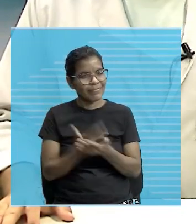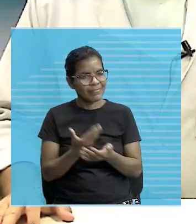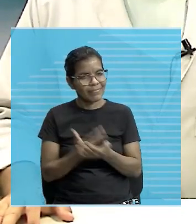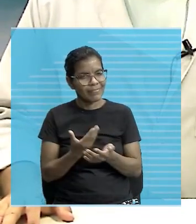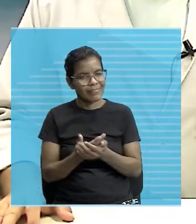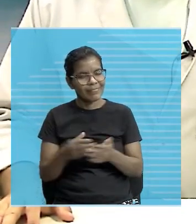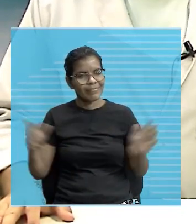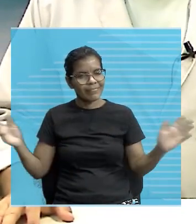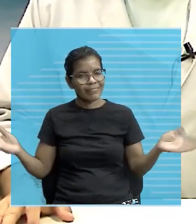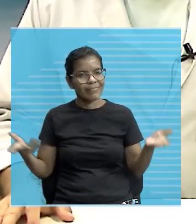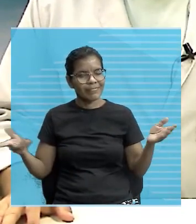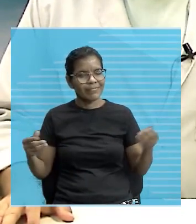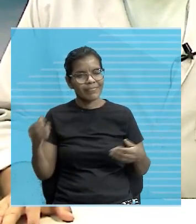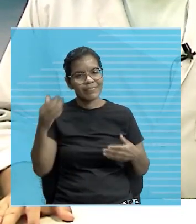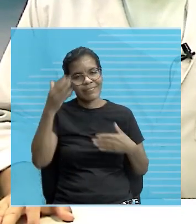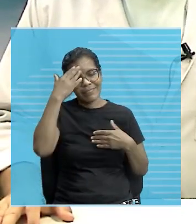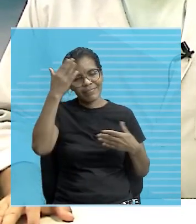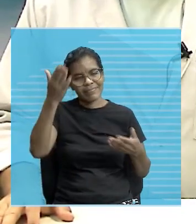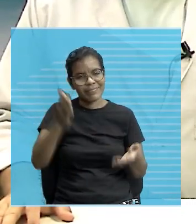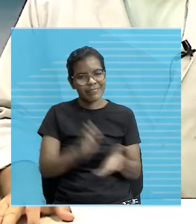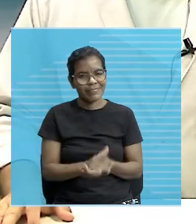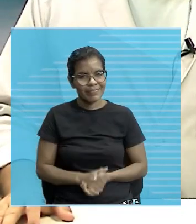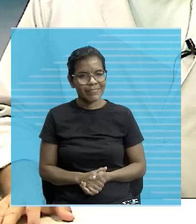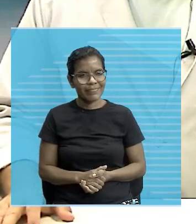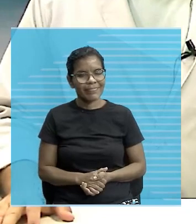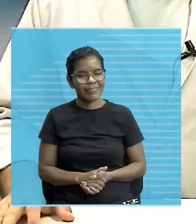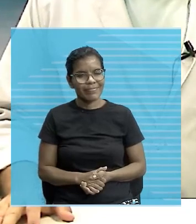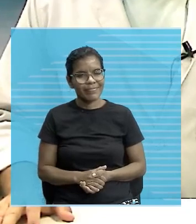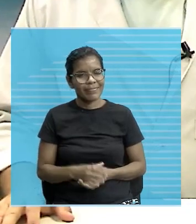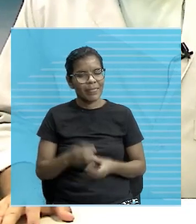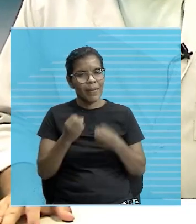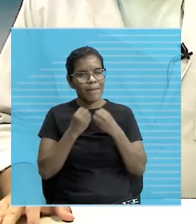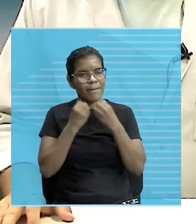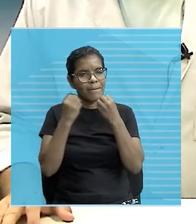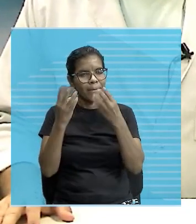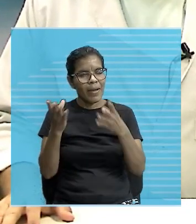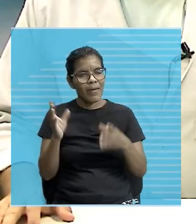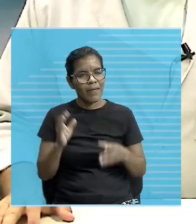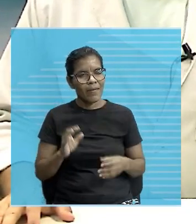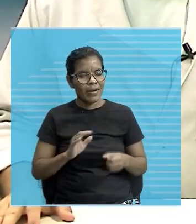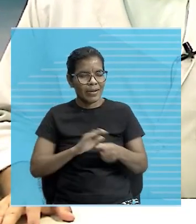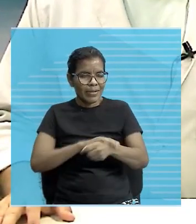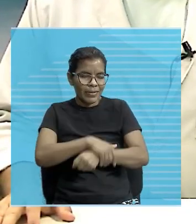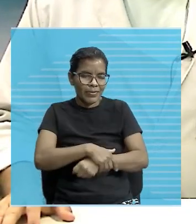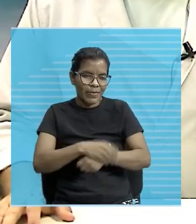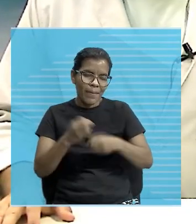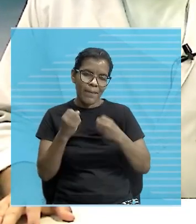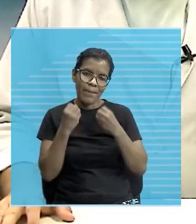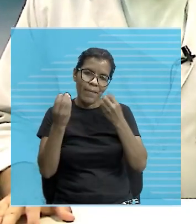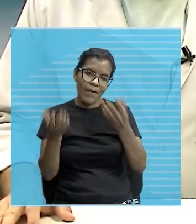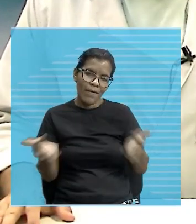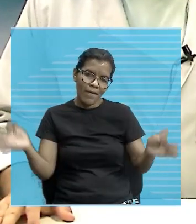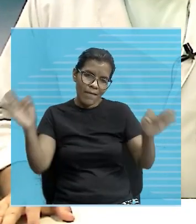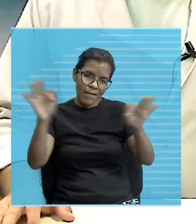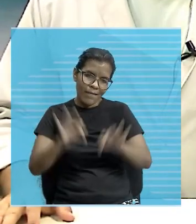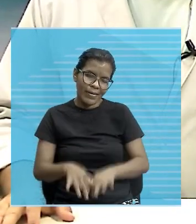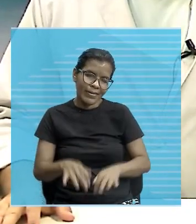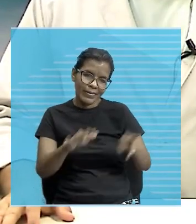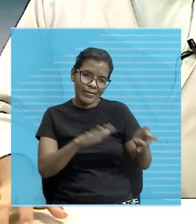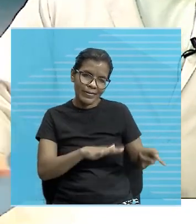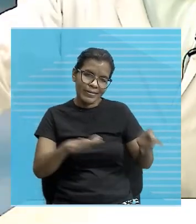hoje muito obrigado Lindinalva boa noite bom final de semana